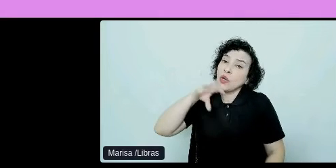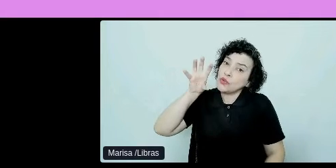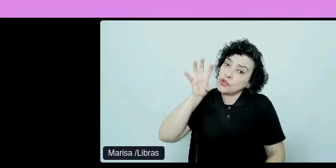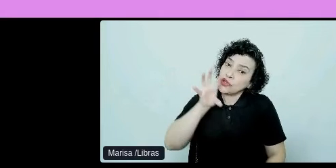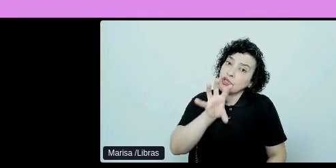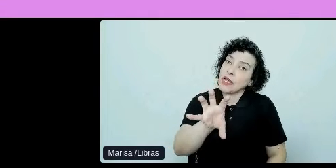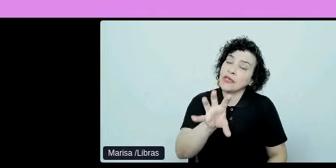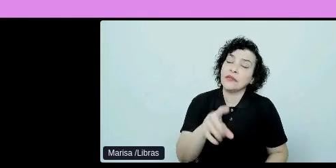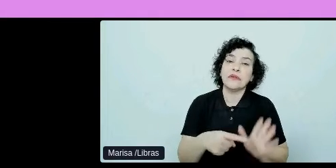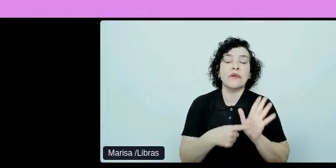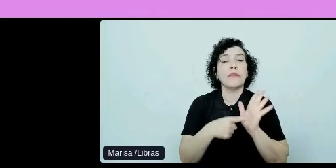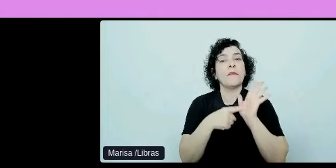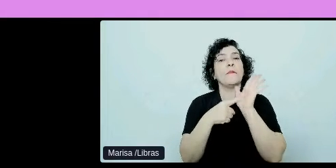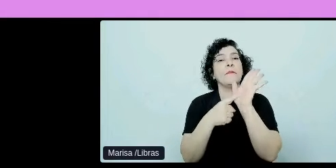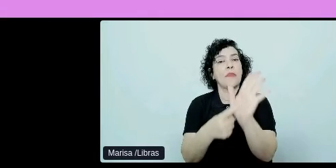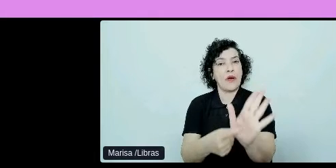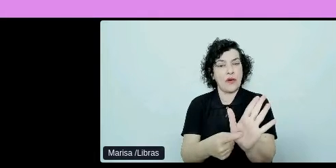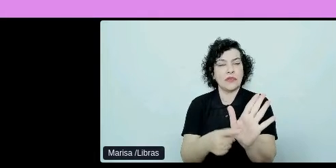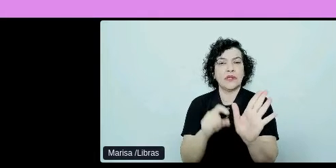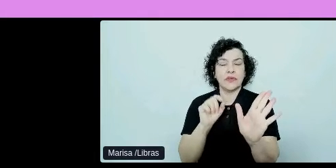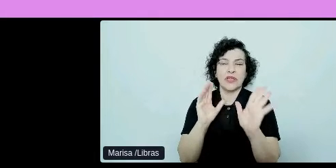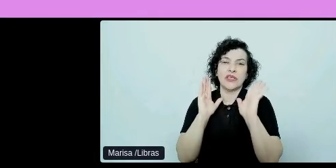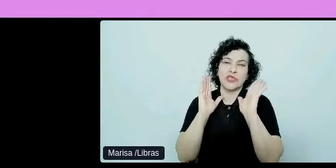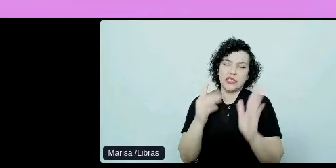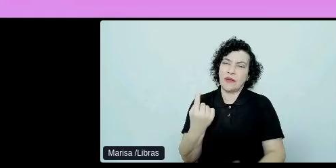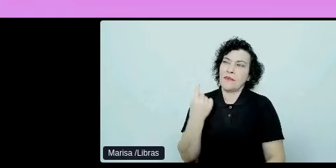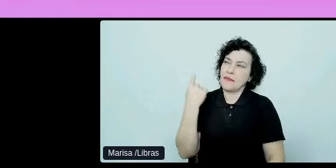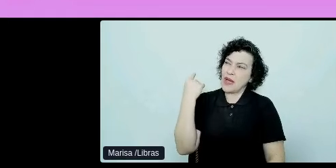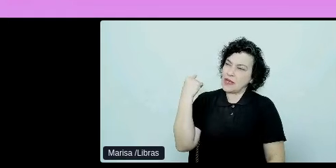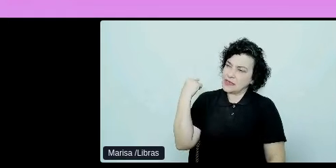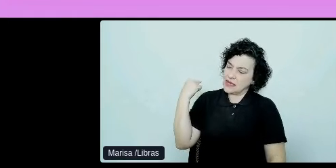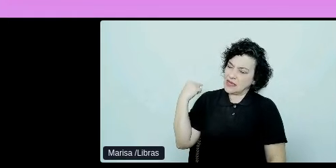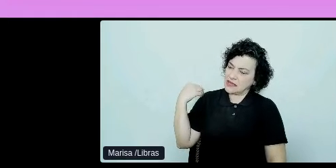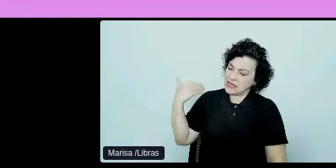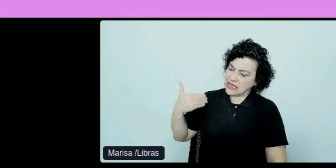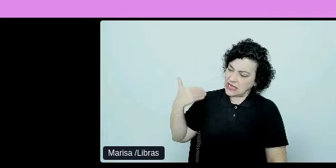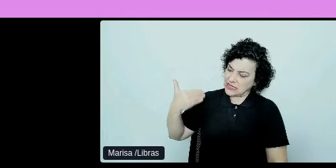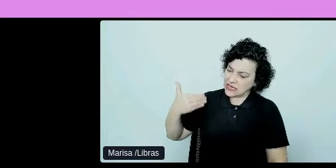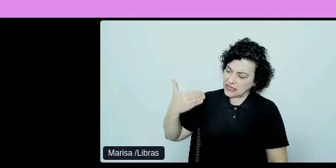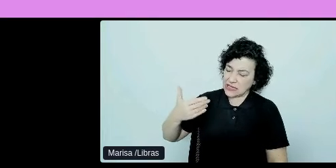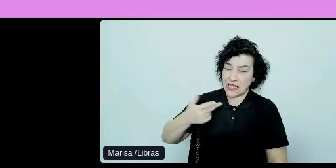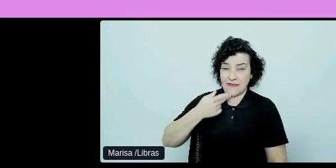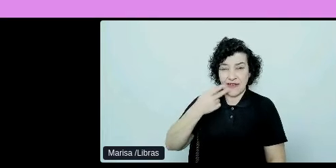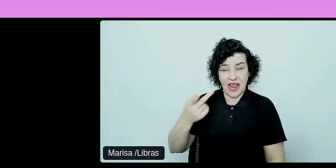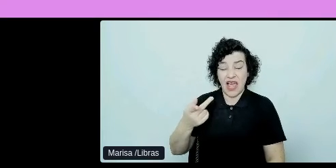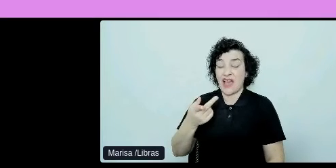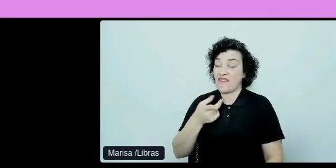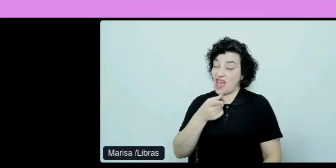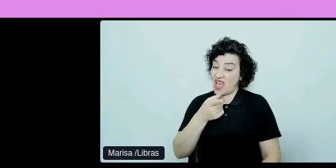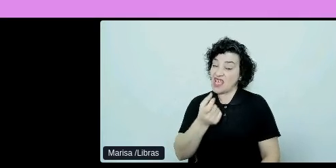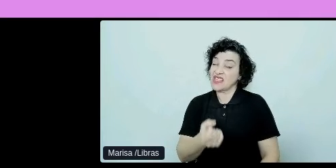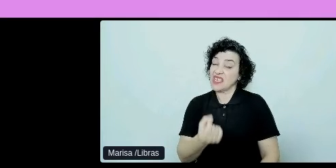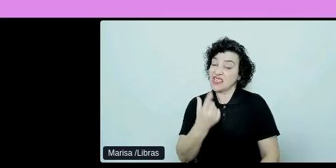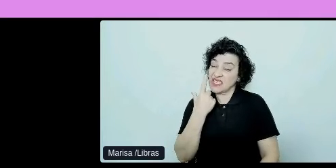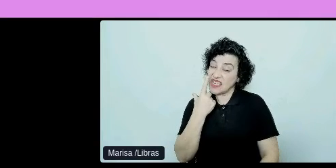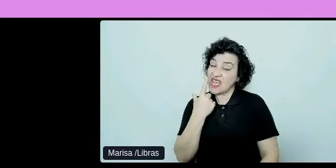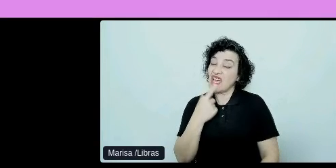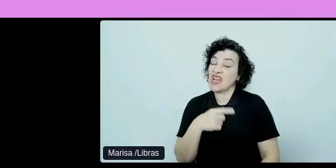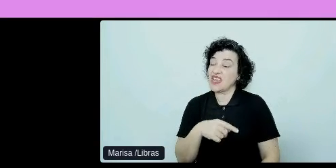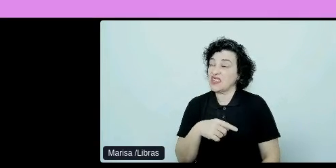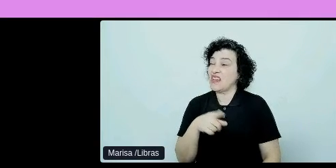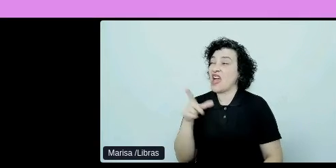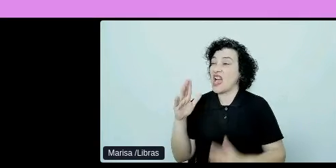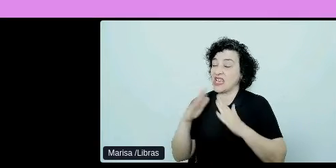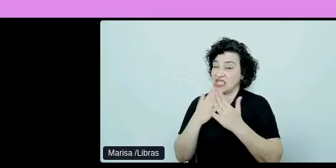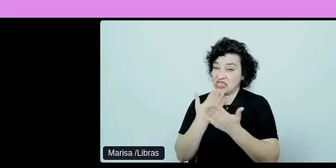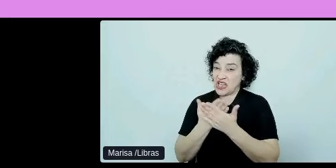que aquilo que todo mundo a vida inteira te falou que era estranho, que era esquisito, que te zoavam na escola, que você sofria